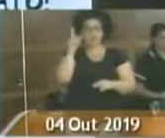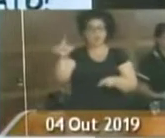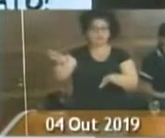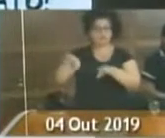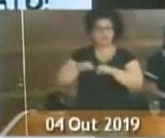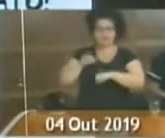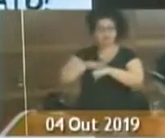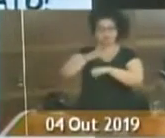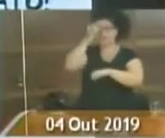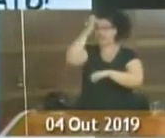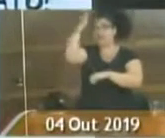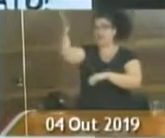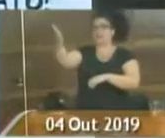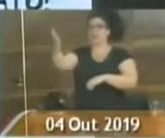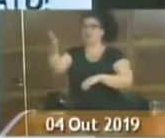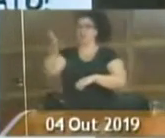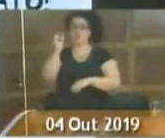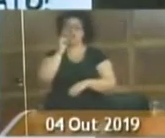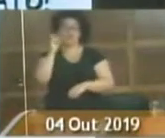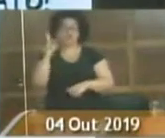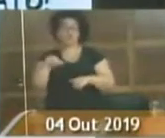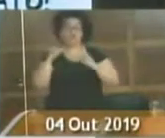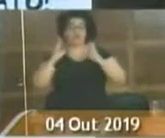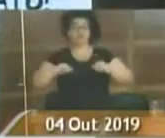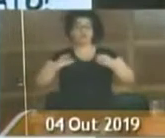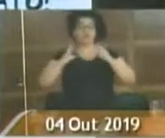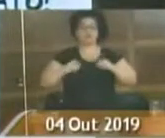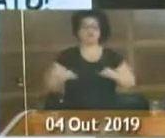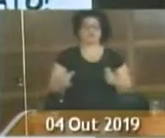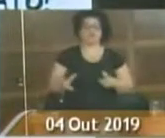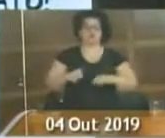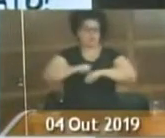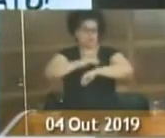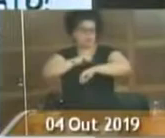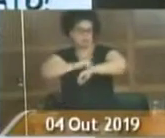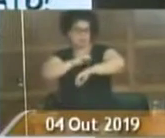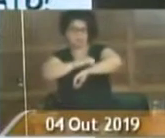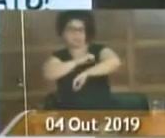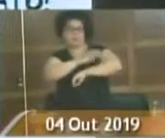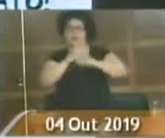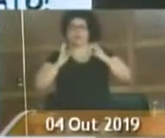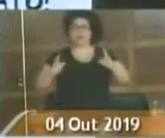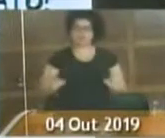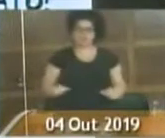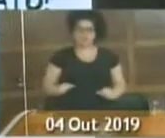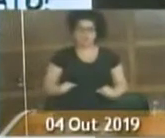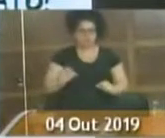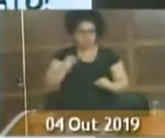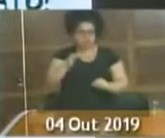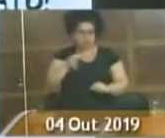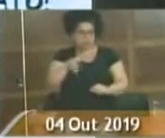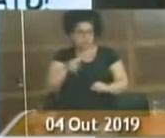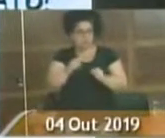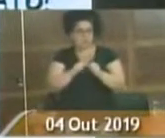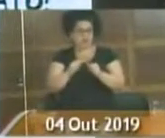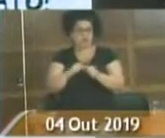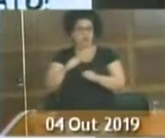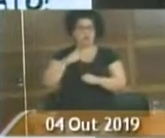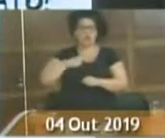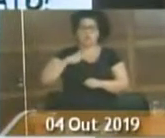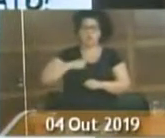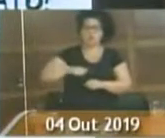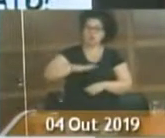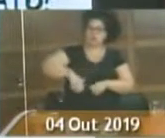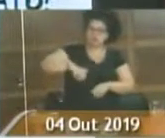gatinho... Ele é muito limpo. Aqui vocês falaram que tem uns coleguinhas que tem gato. O gatinho não é muito limpo? Quando ele faz o cocôzinho